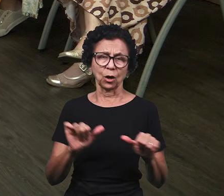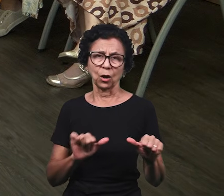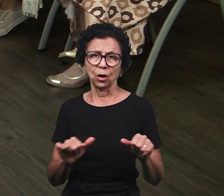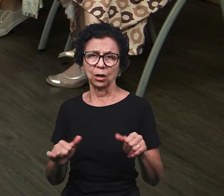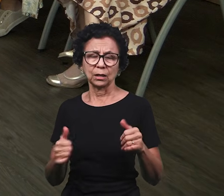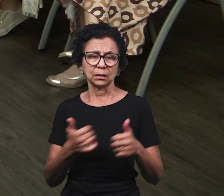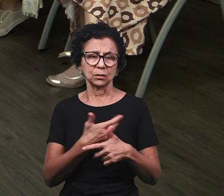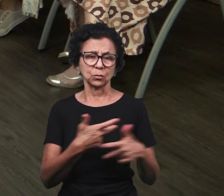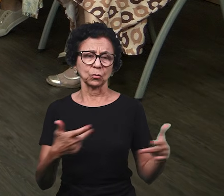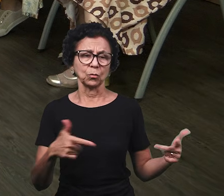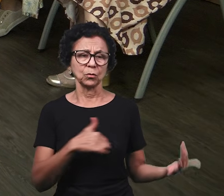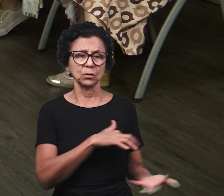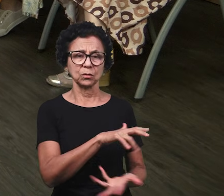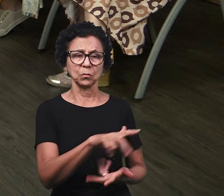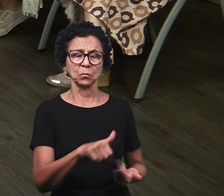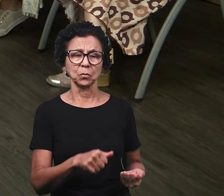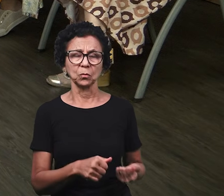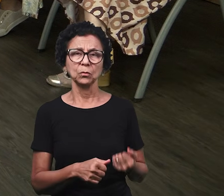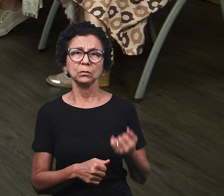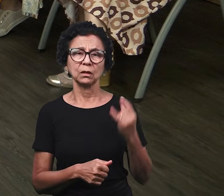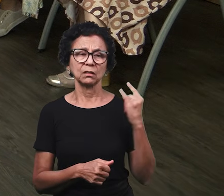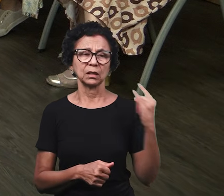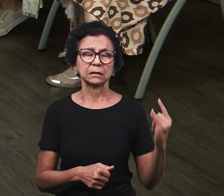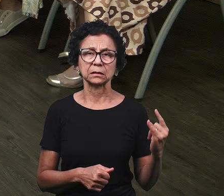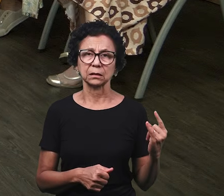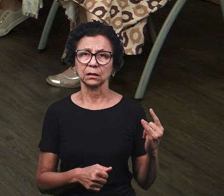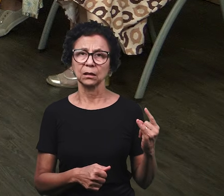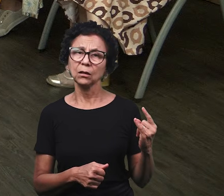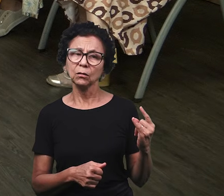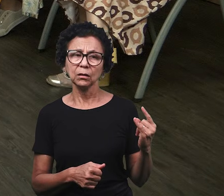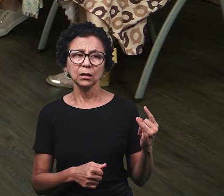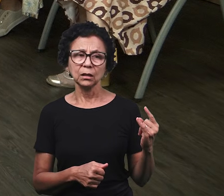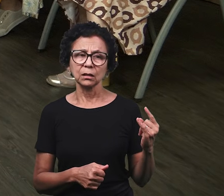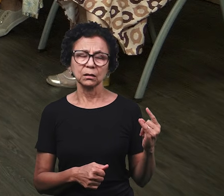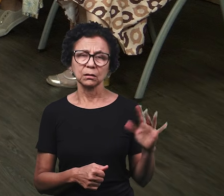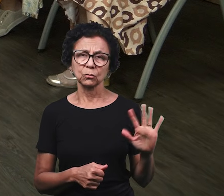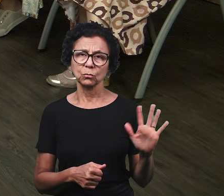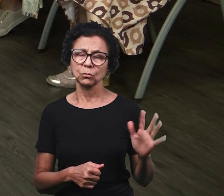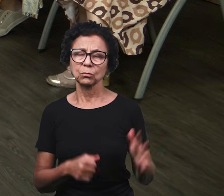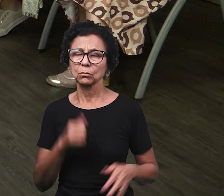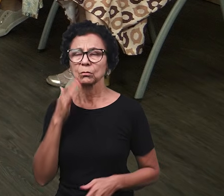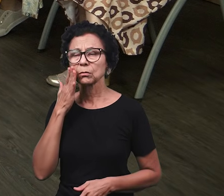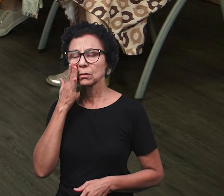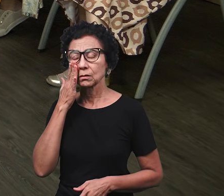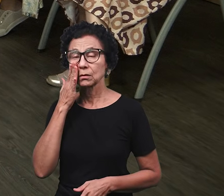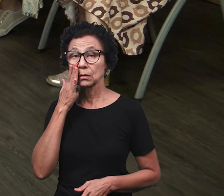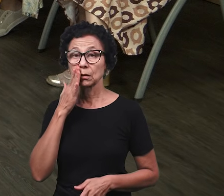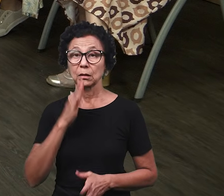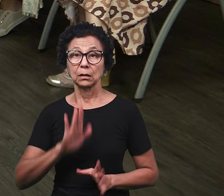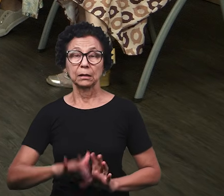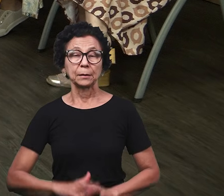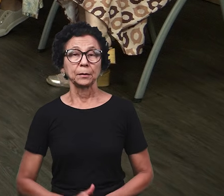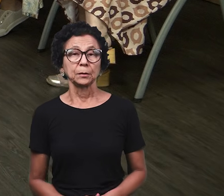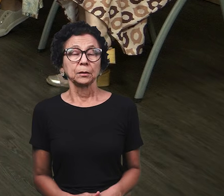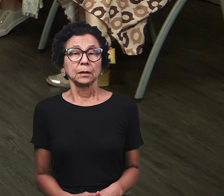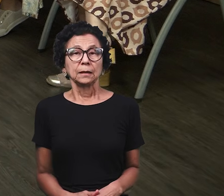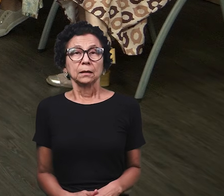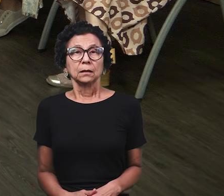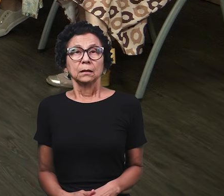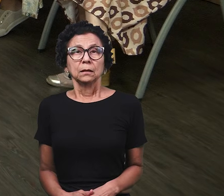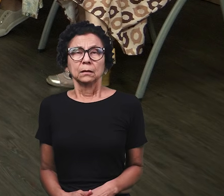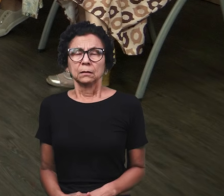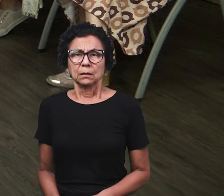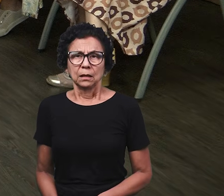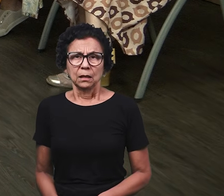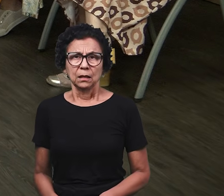nossa posição como servo. Não é que nós temos que ser igual ao jovem do mundo, às pessoas do